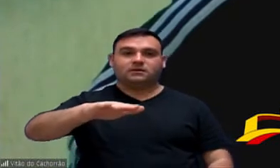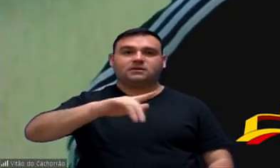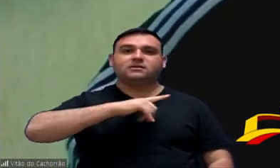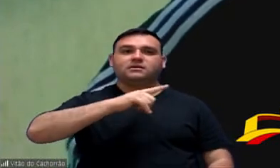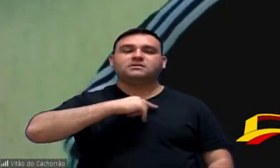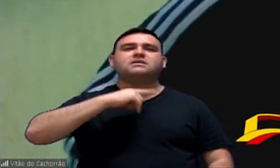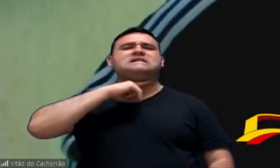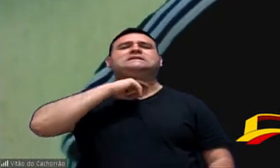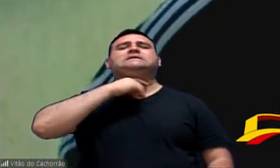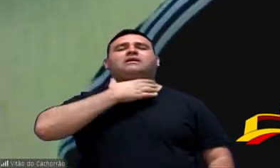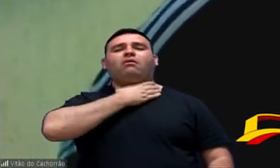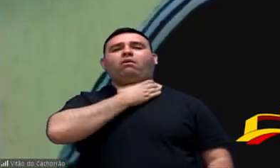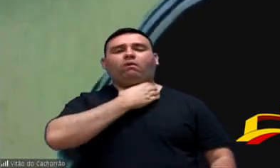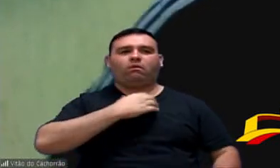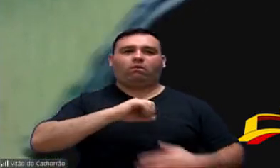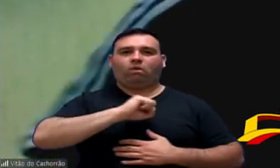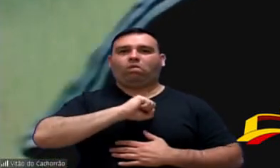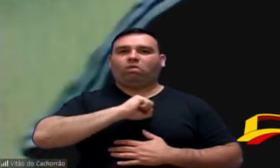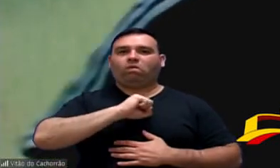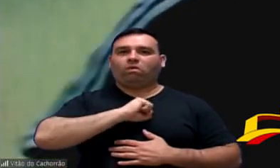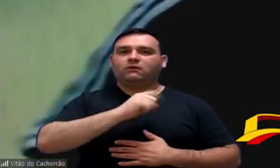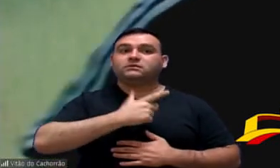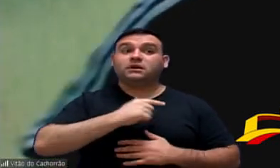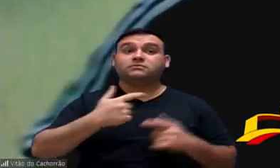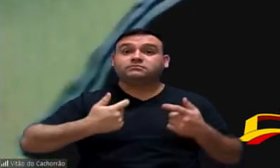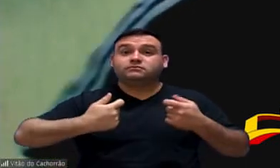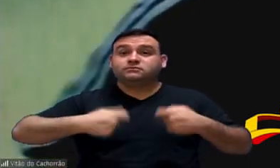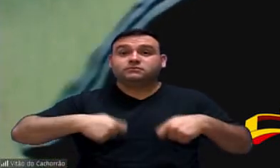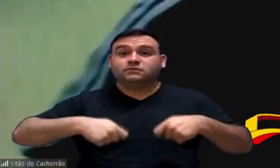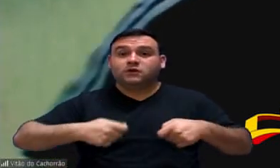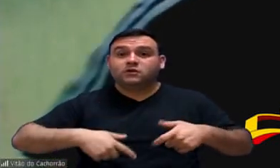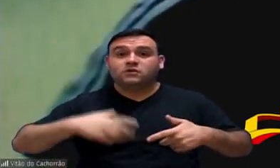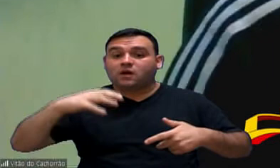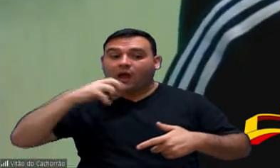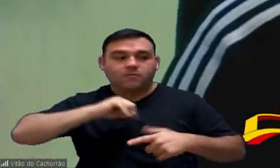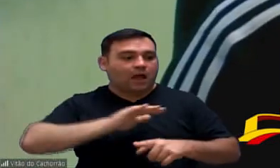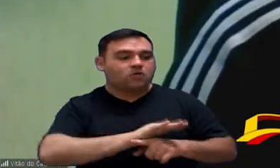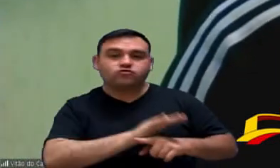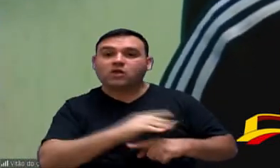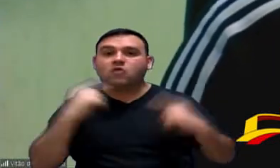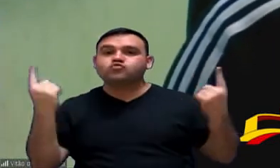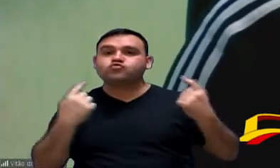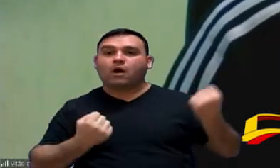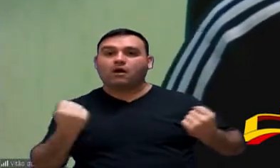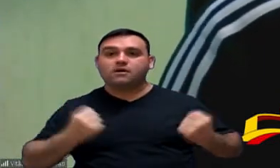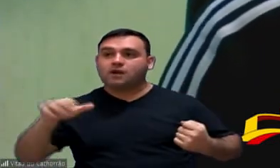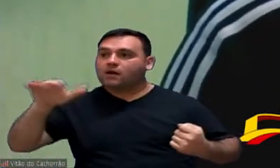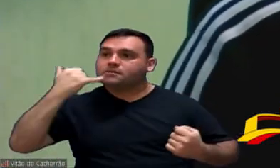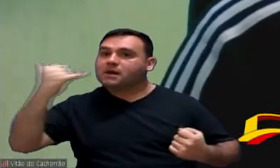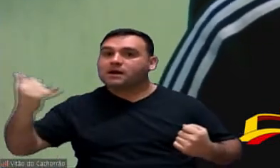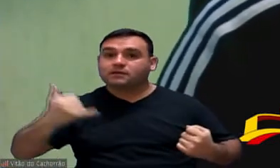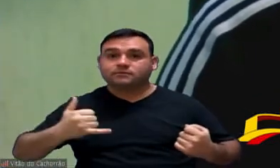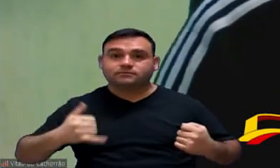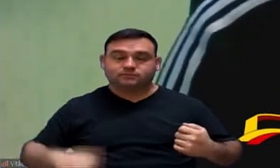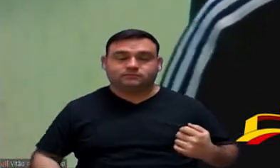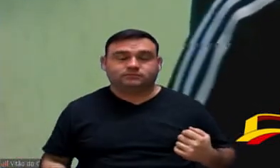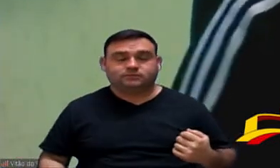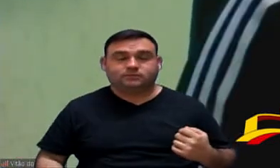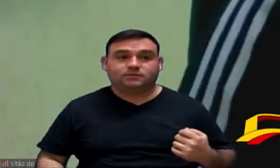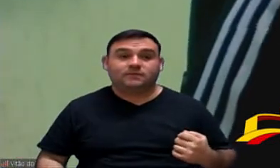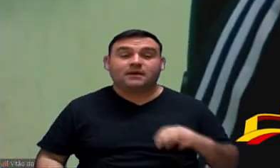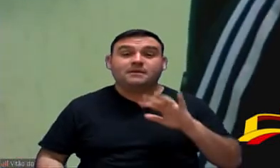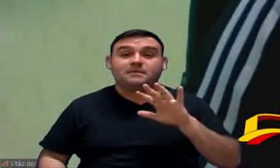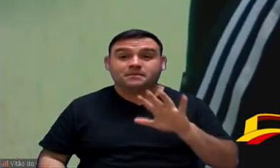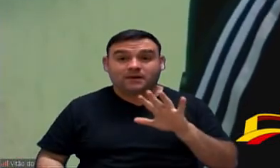engasgou e precisaram de socorro, chamar a ambulância. Simoa,